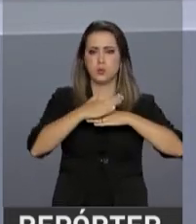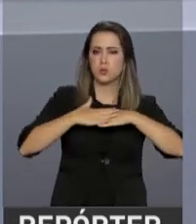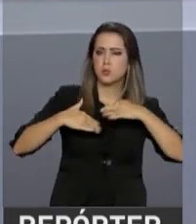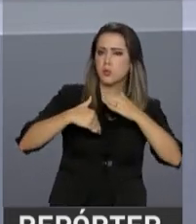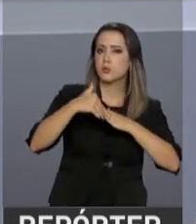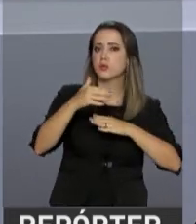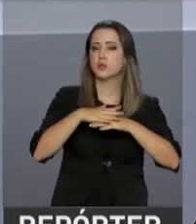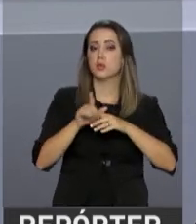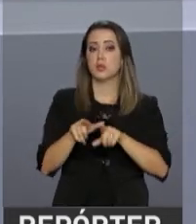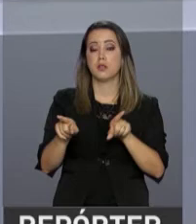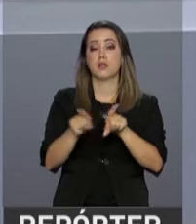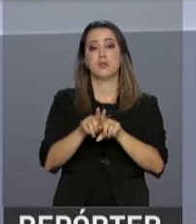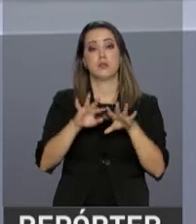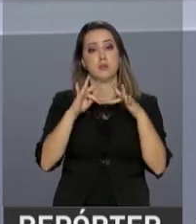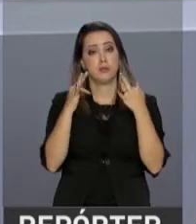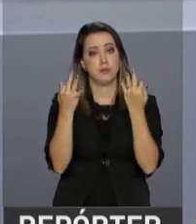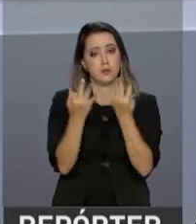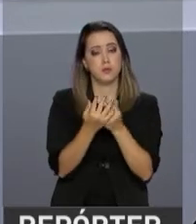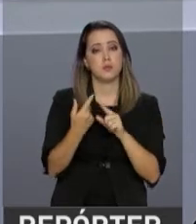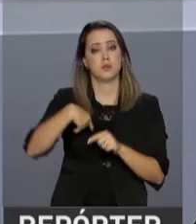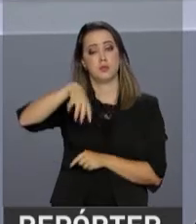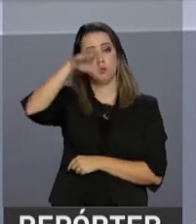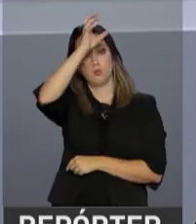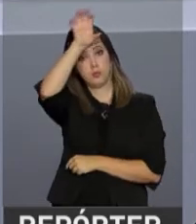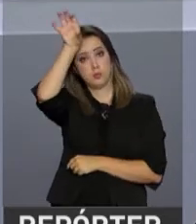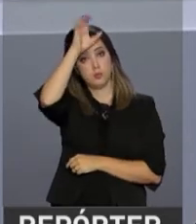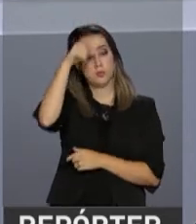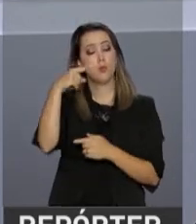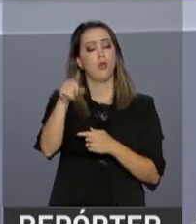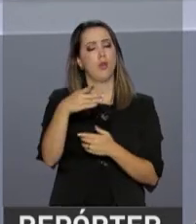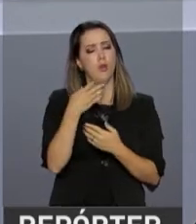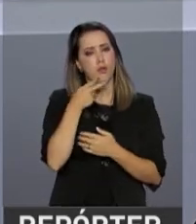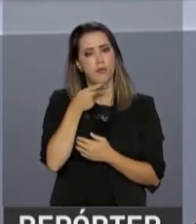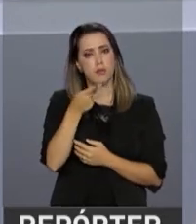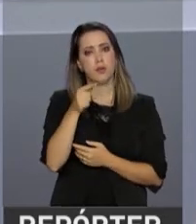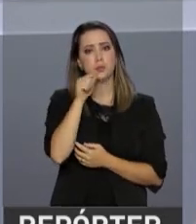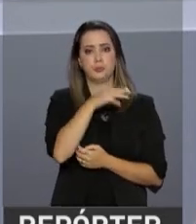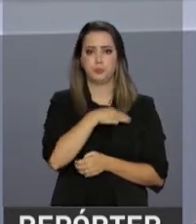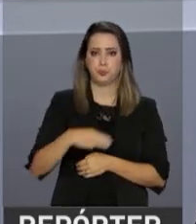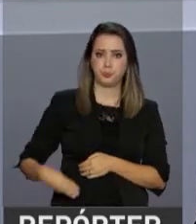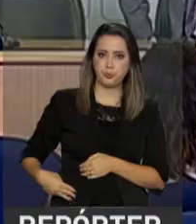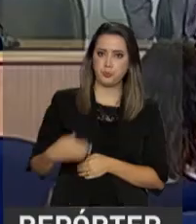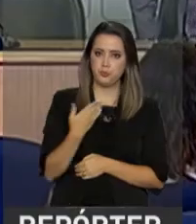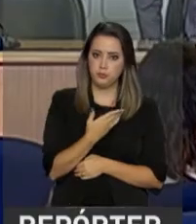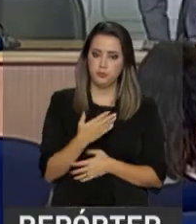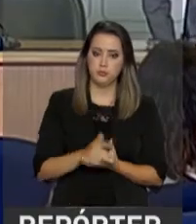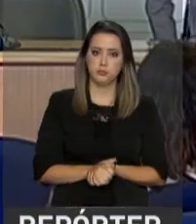do balanço apresentado nesta quinta feira pelo ministro da saúde ricardo barros